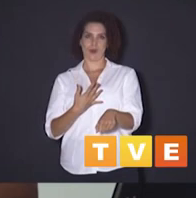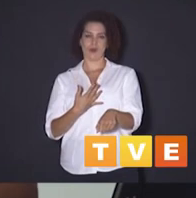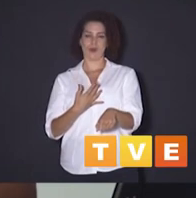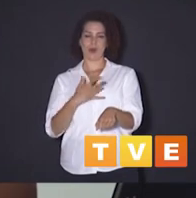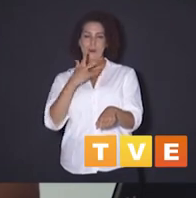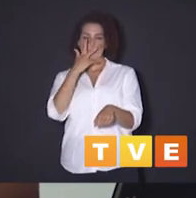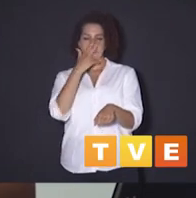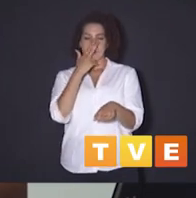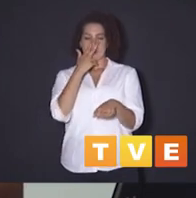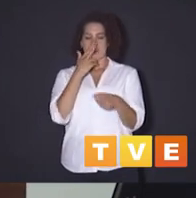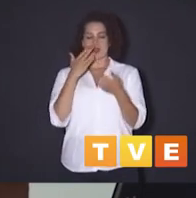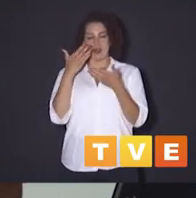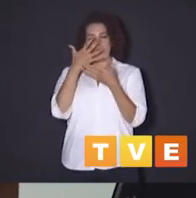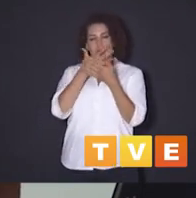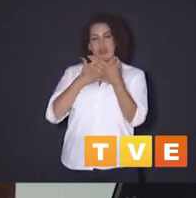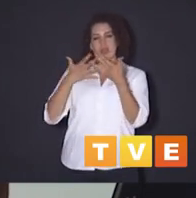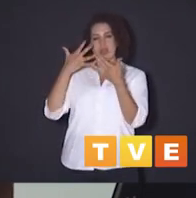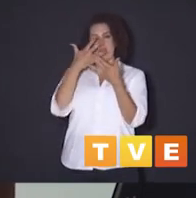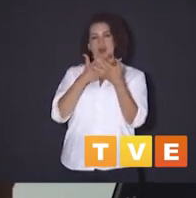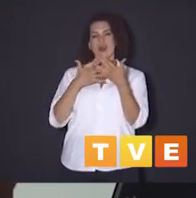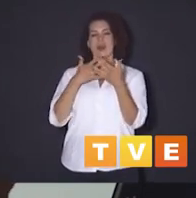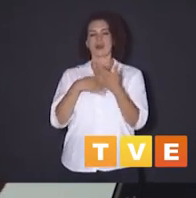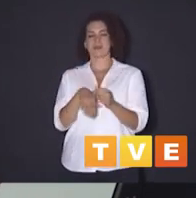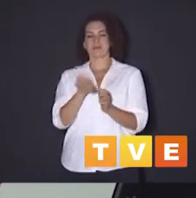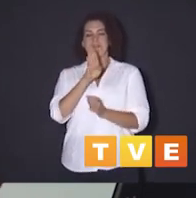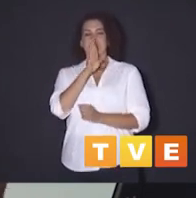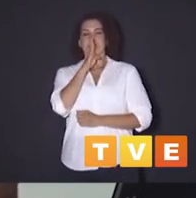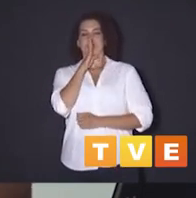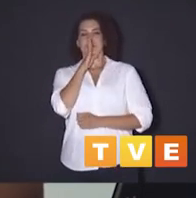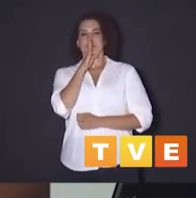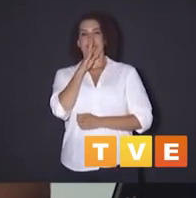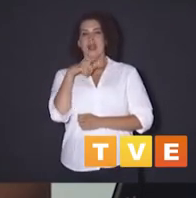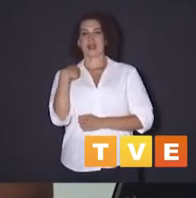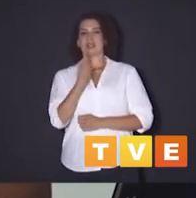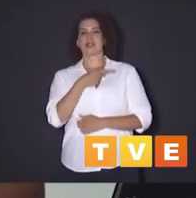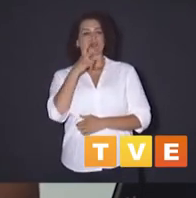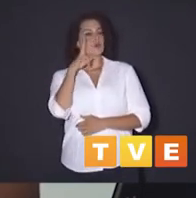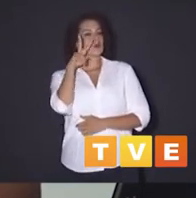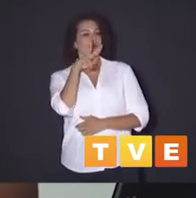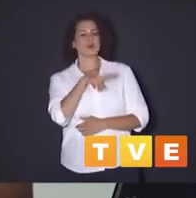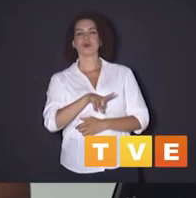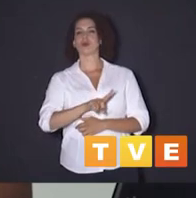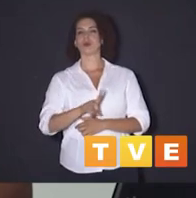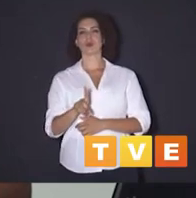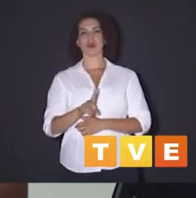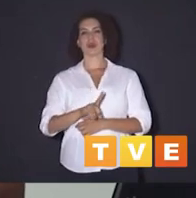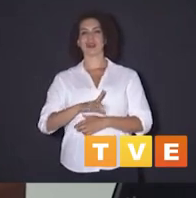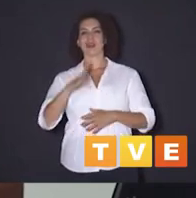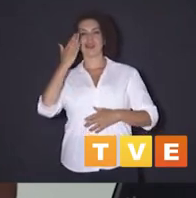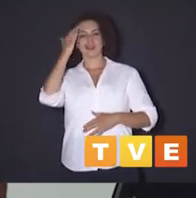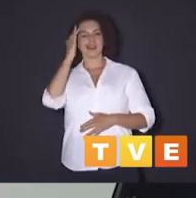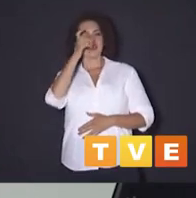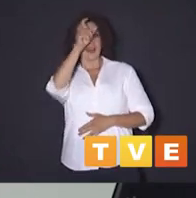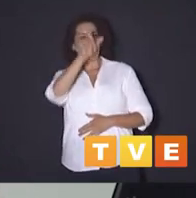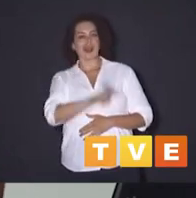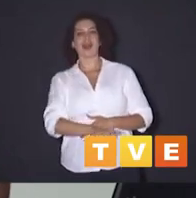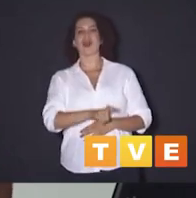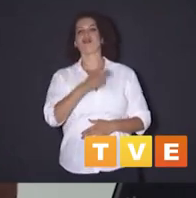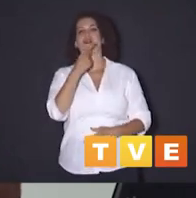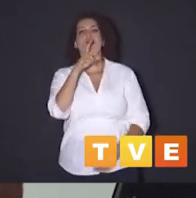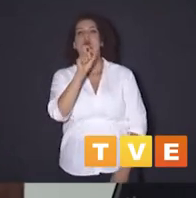e de silenciamento que são ali colocadas que não te mobilizam a olhar e entender aquilo como ser humano e dizer bom